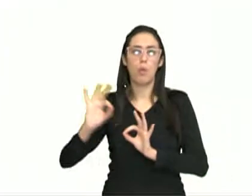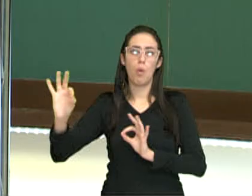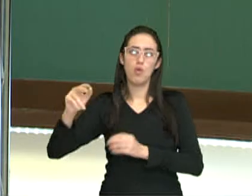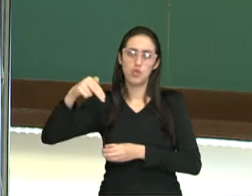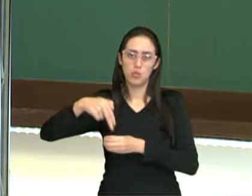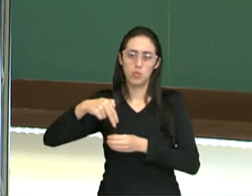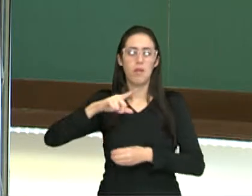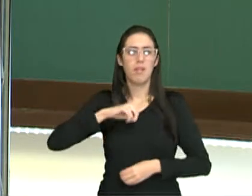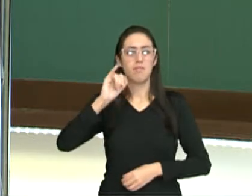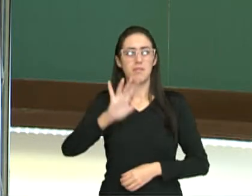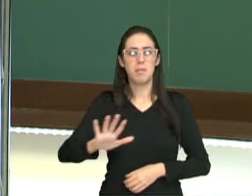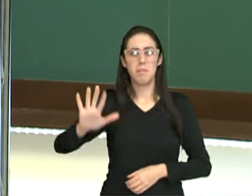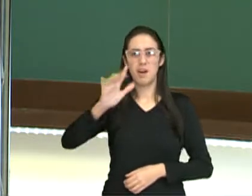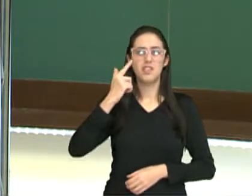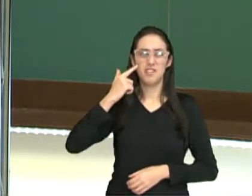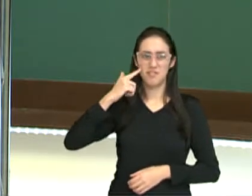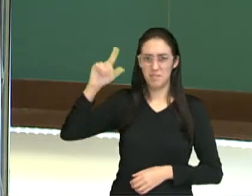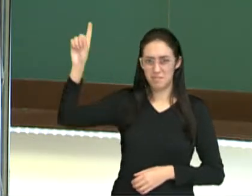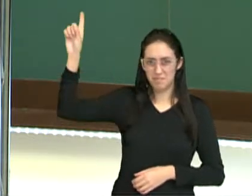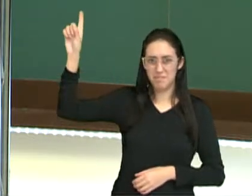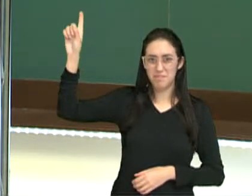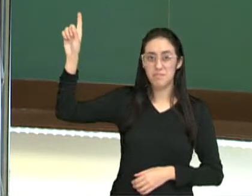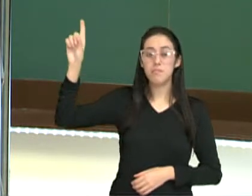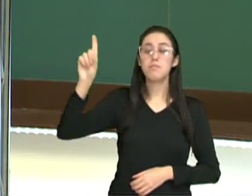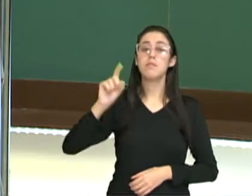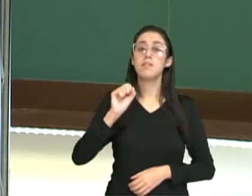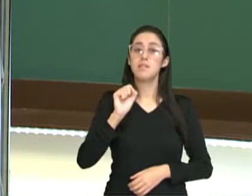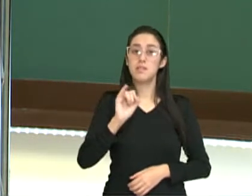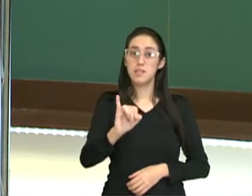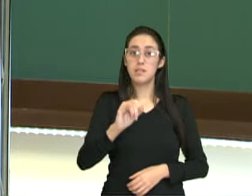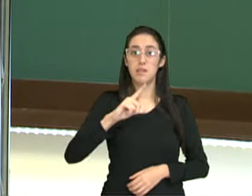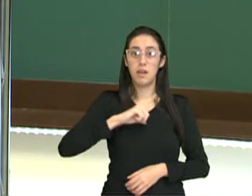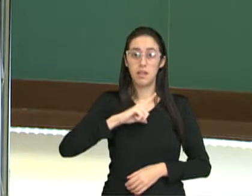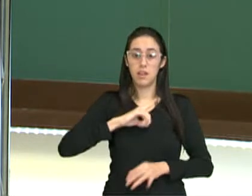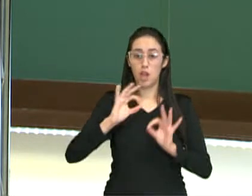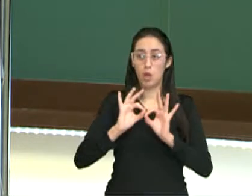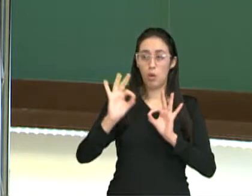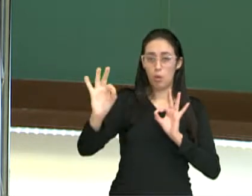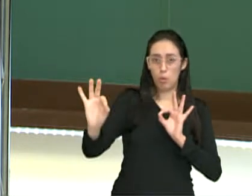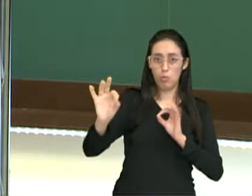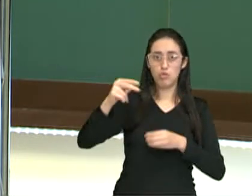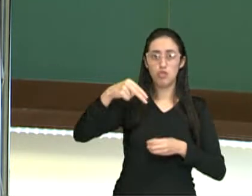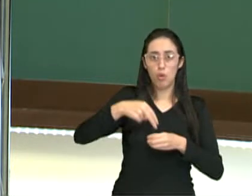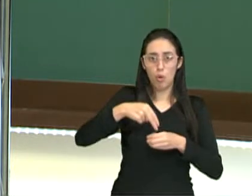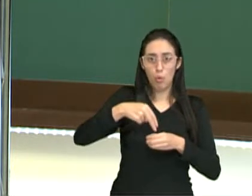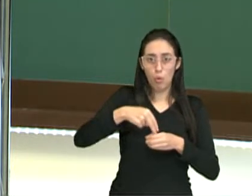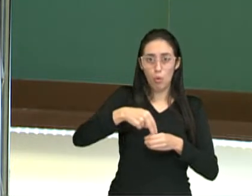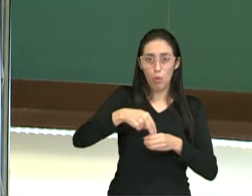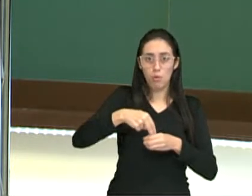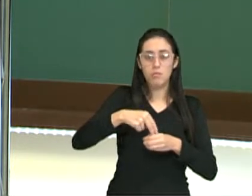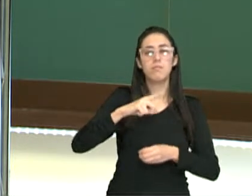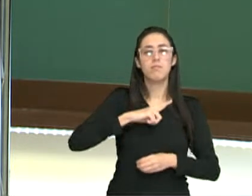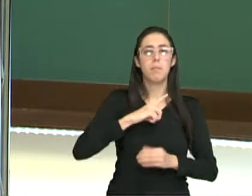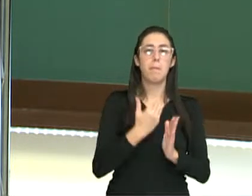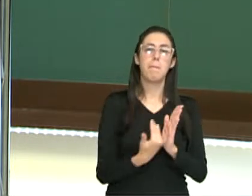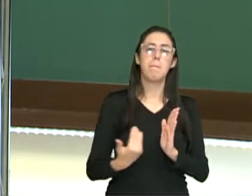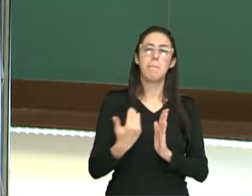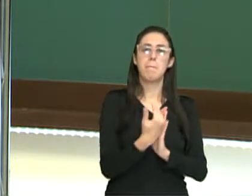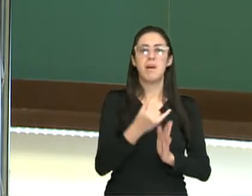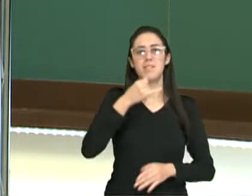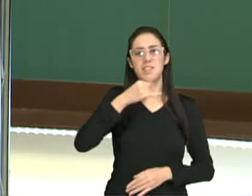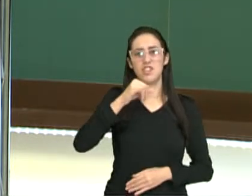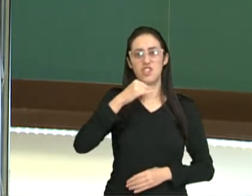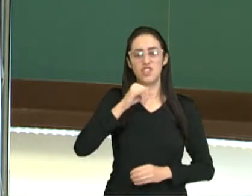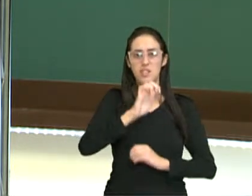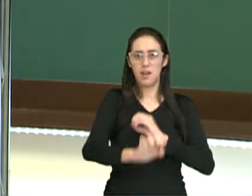essa representação aqui que indica o seguinte: quanto mais distante do núcleo, maior a energia do elétron. Lembrando que